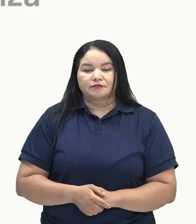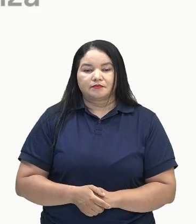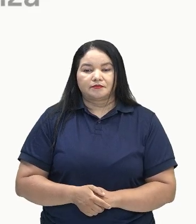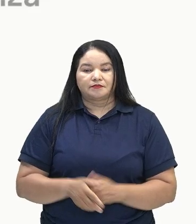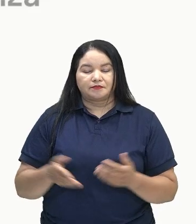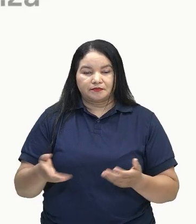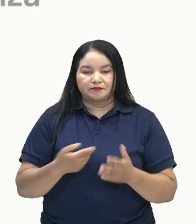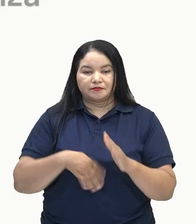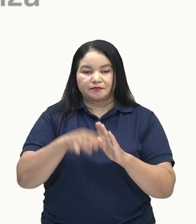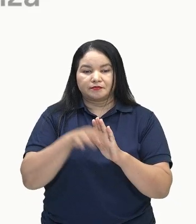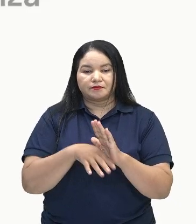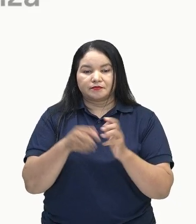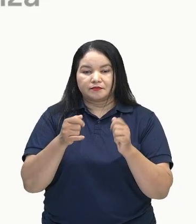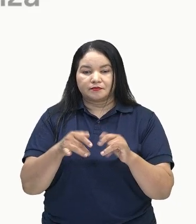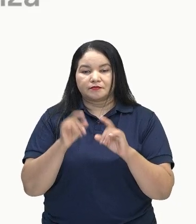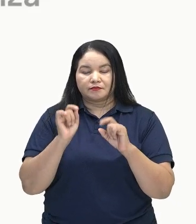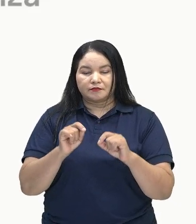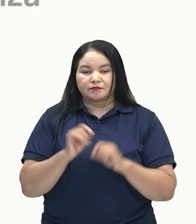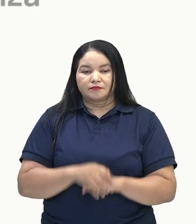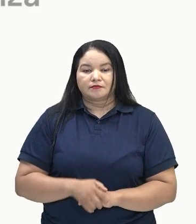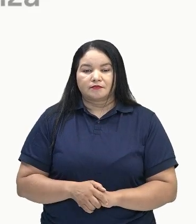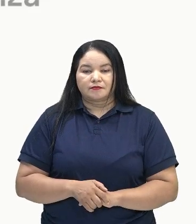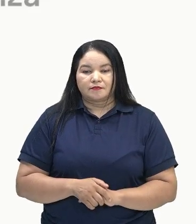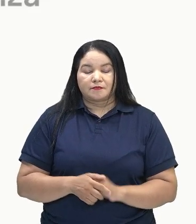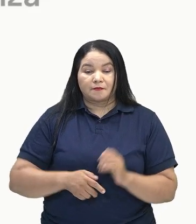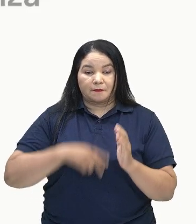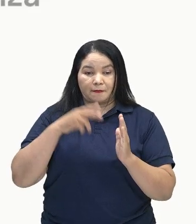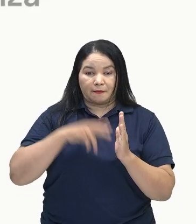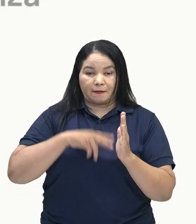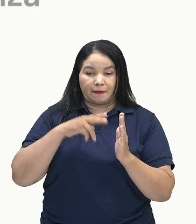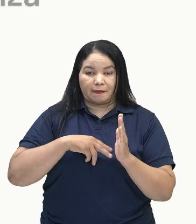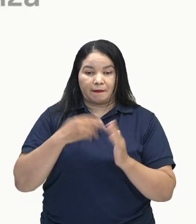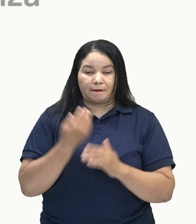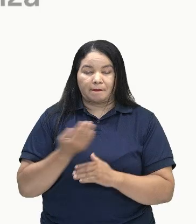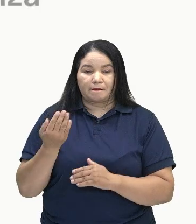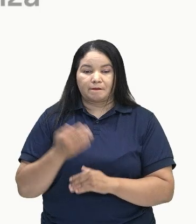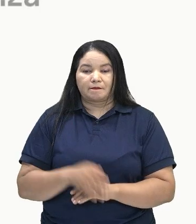you know, climate change is accelerating,